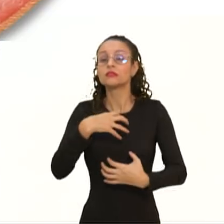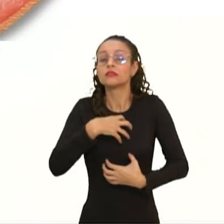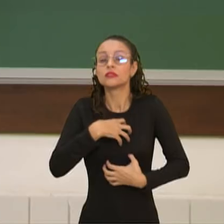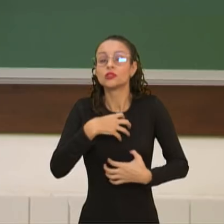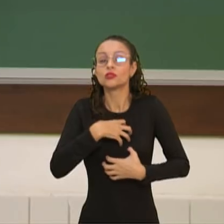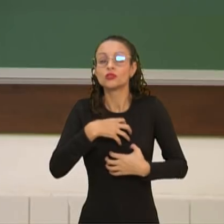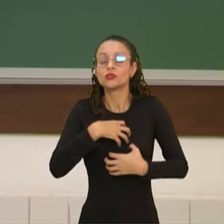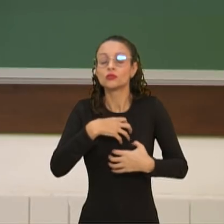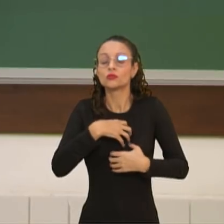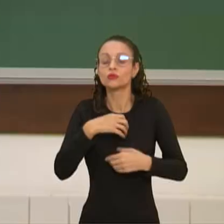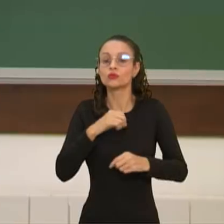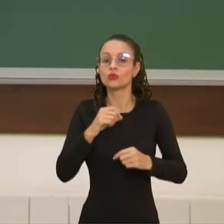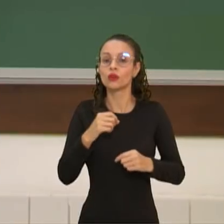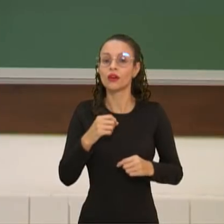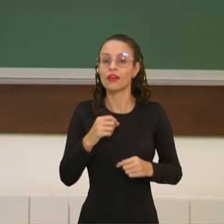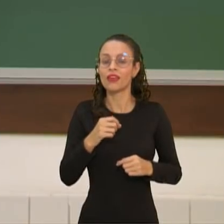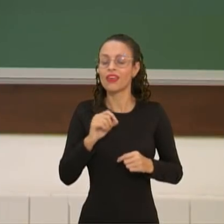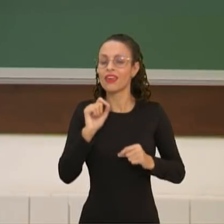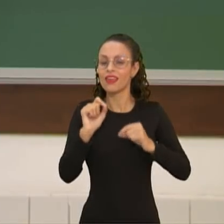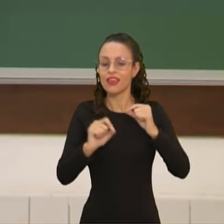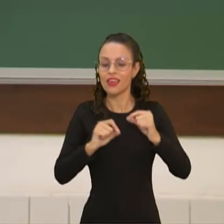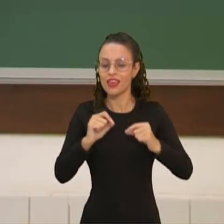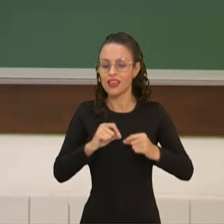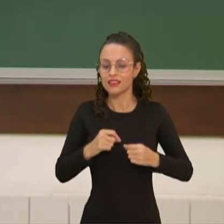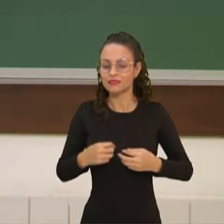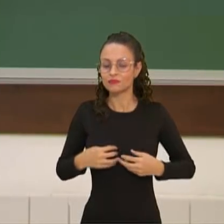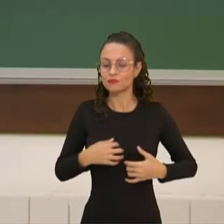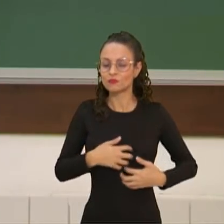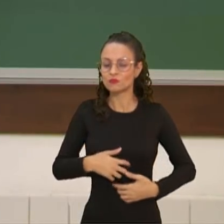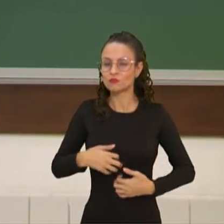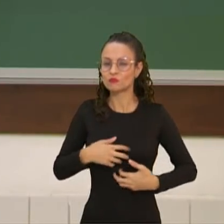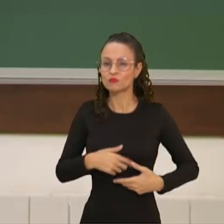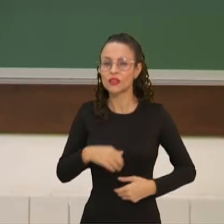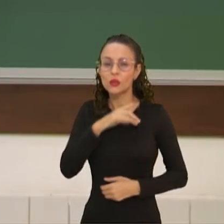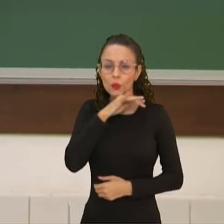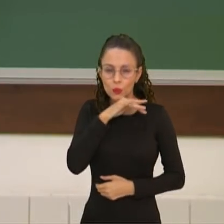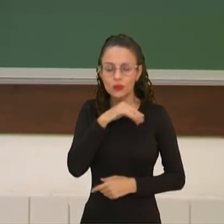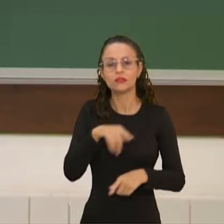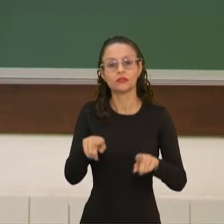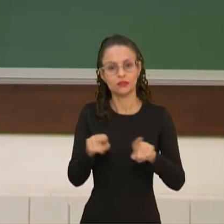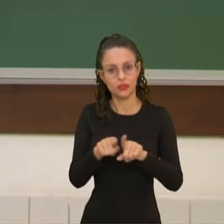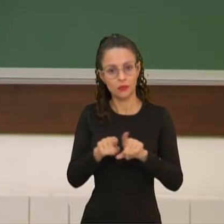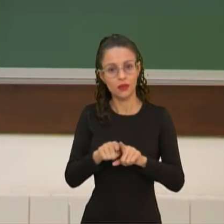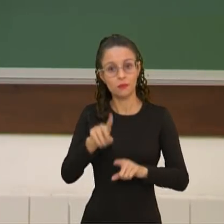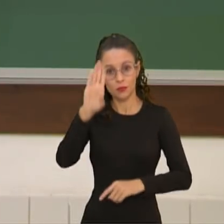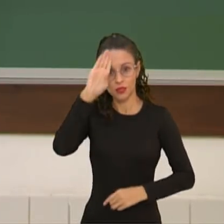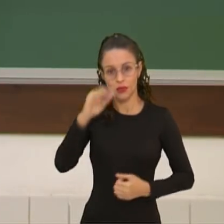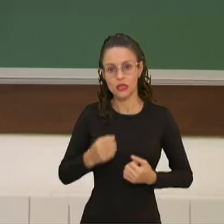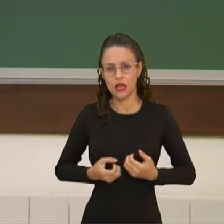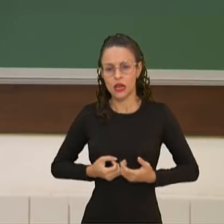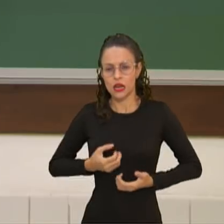sentindo aqueles sintomas de indigestão, tá? E principalmente essa queimação.